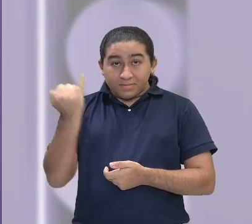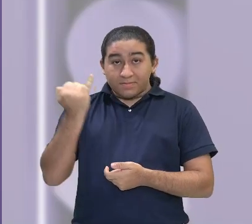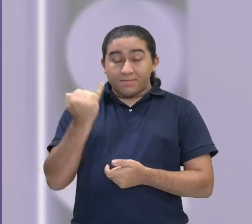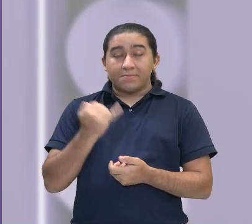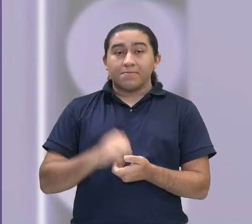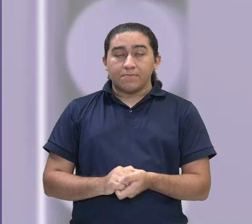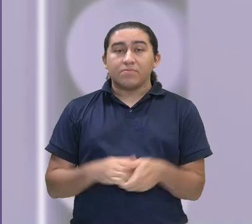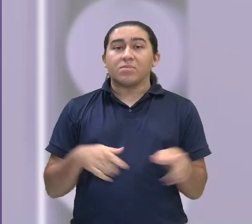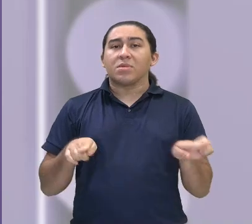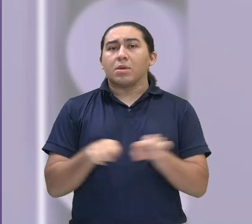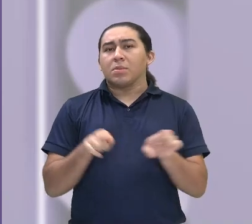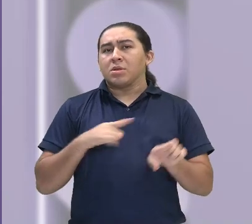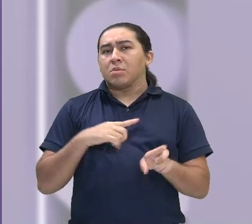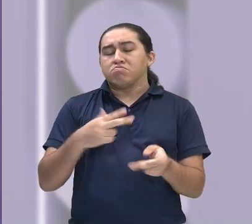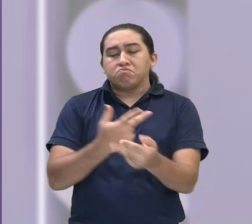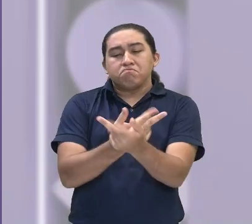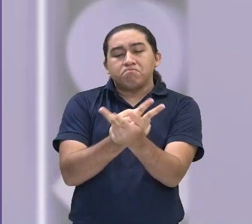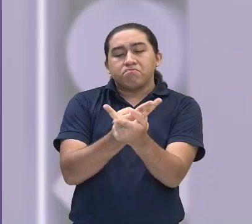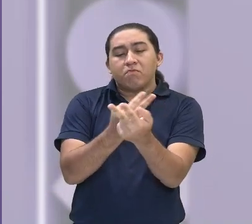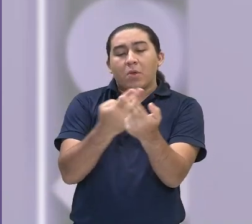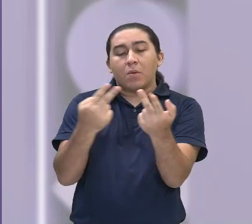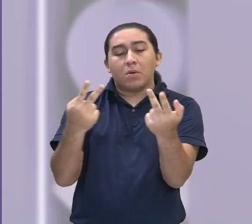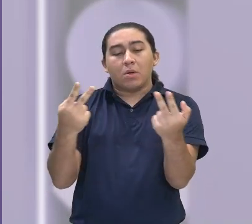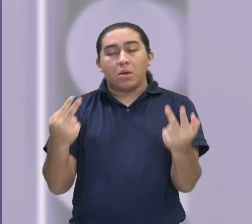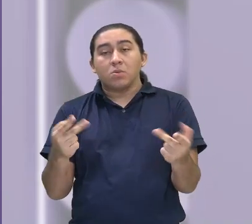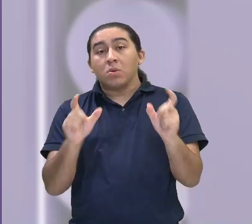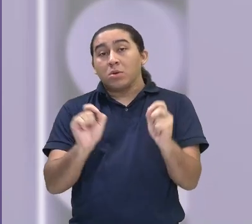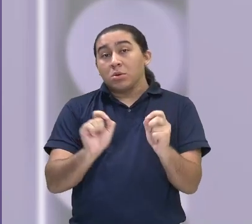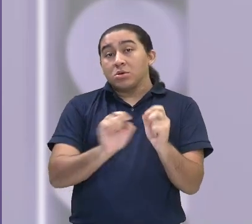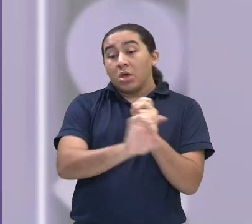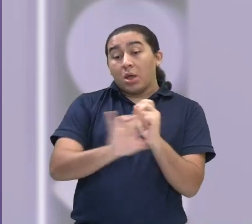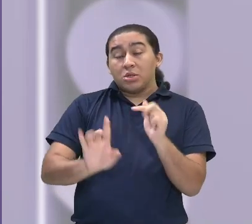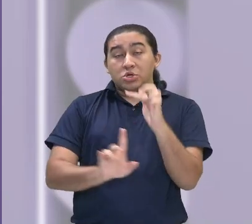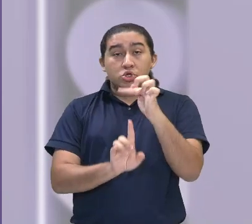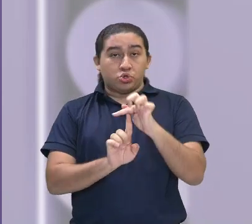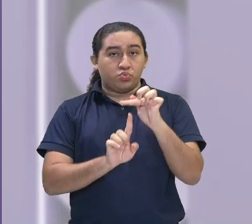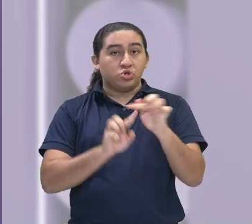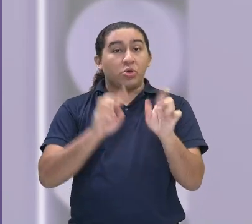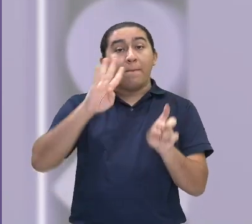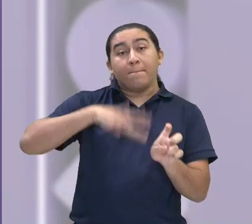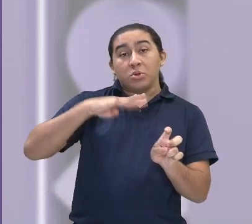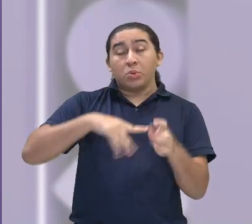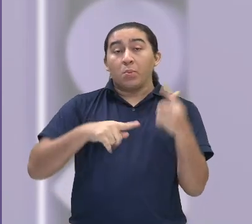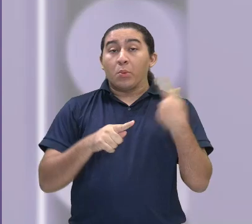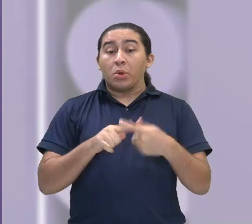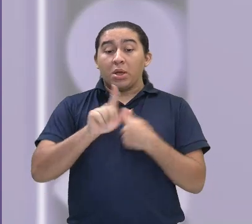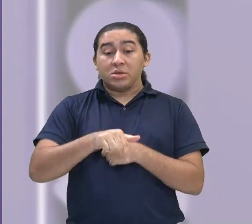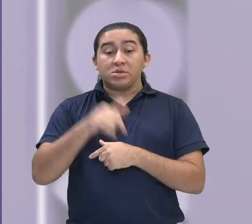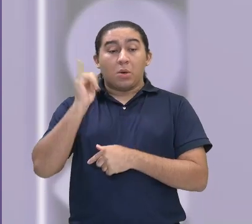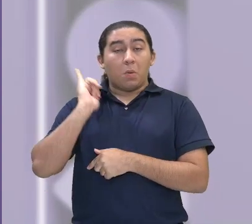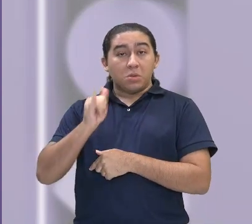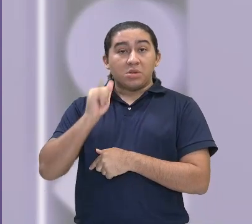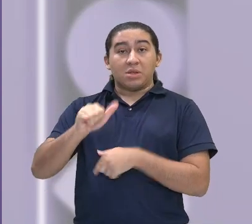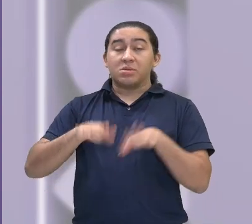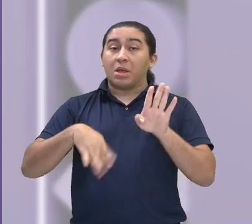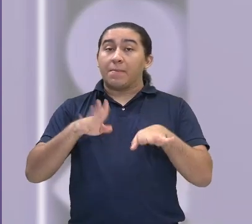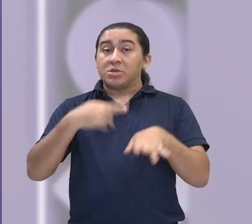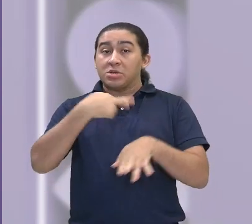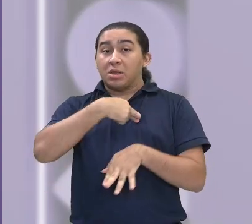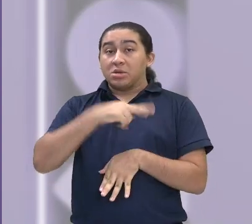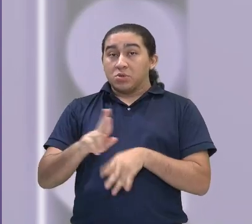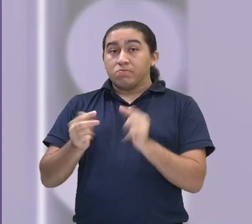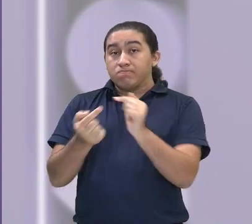há uma variedade enorme, né, de cada tipo de mito, porque eles serão contados de acordo com as religiões